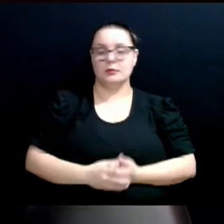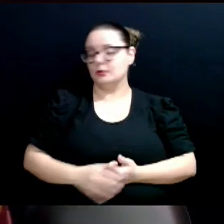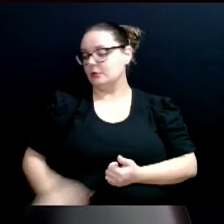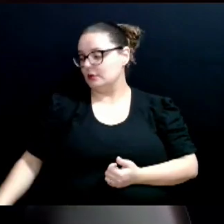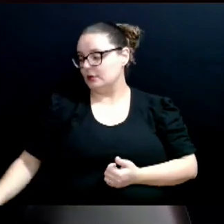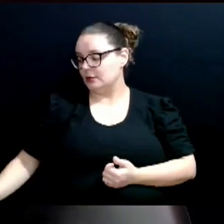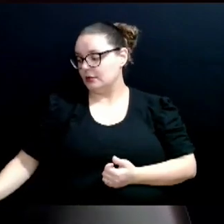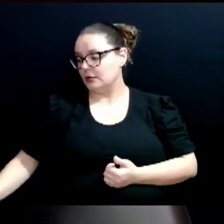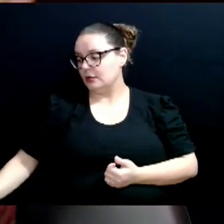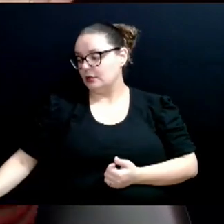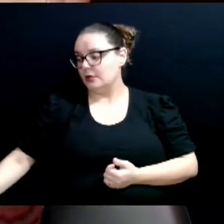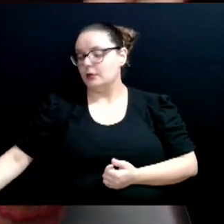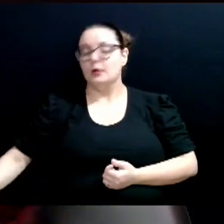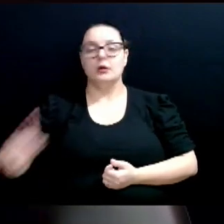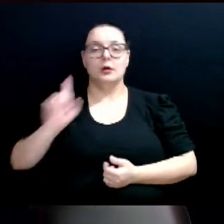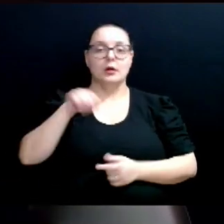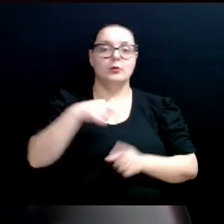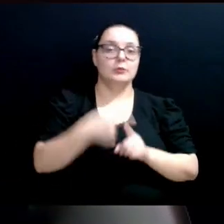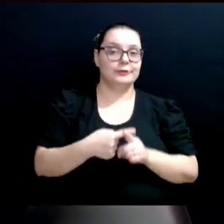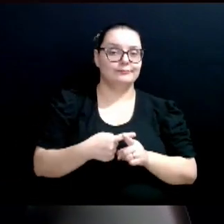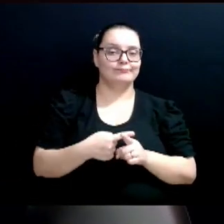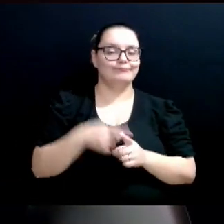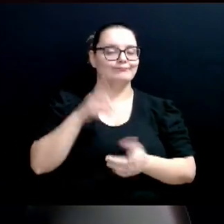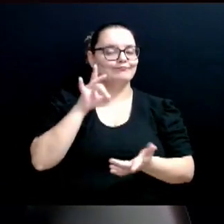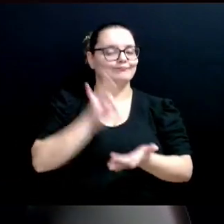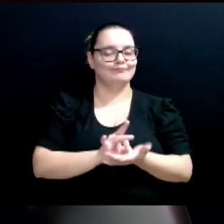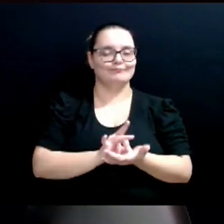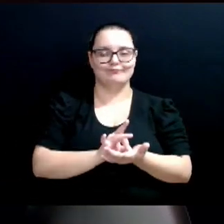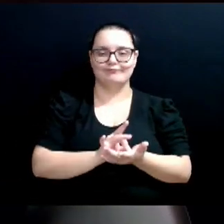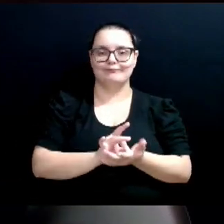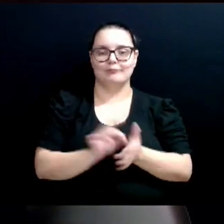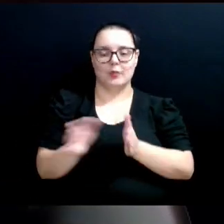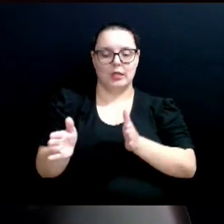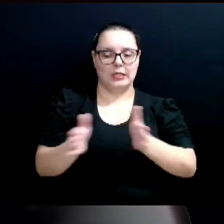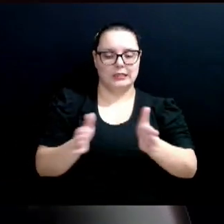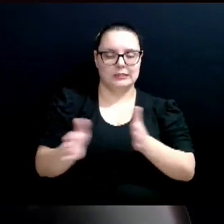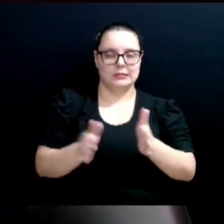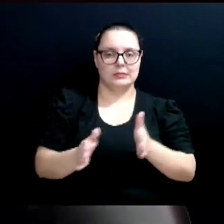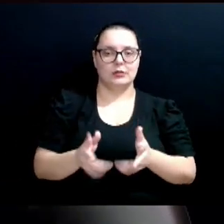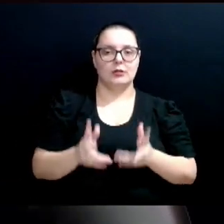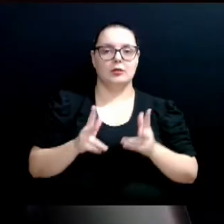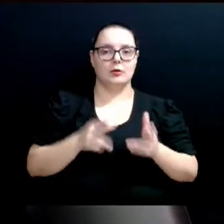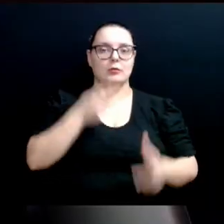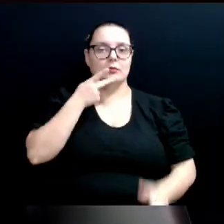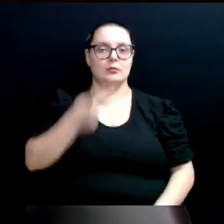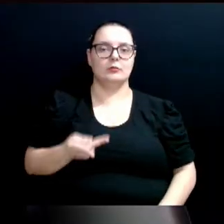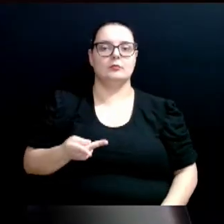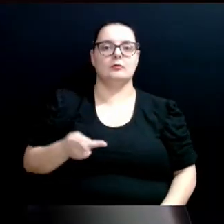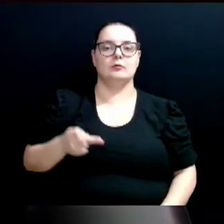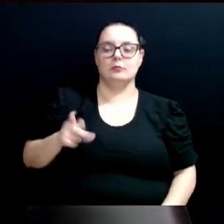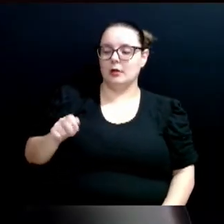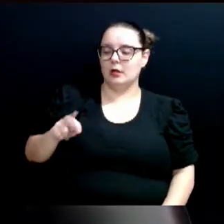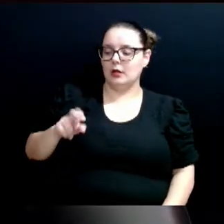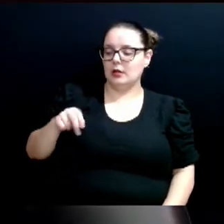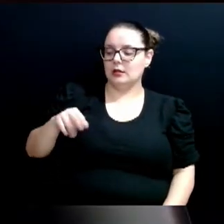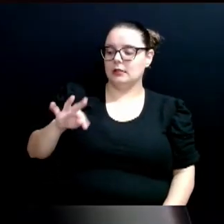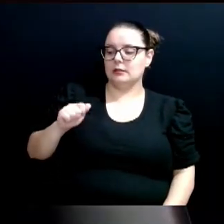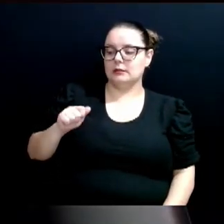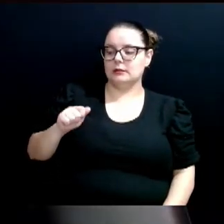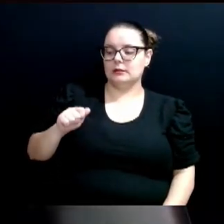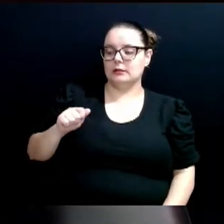que, na verdade, é justamente estar nesse meio, que é o que a gente chama hoje de uma parentalidade mais democrática,